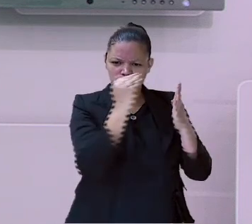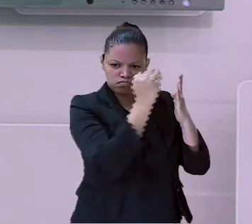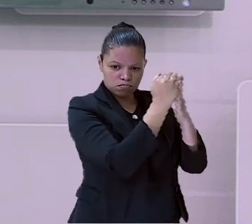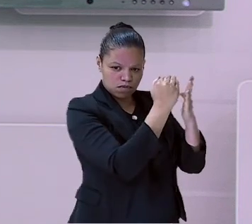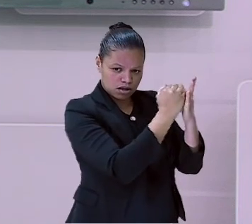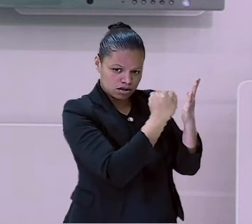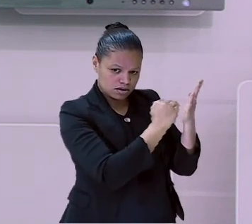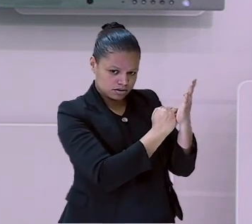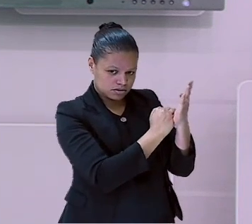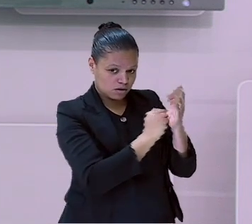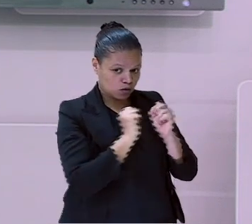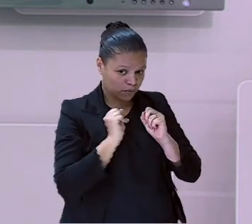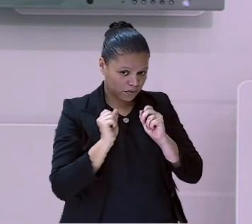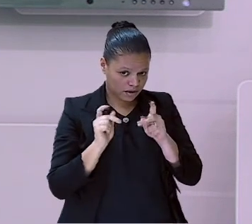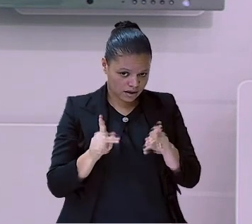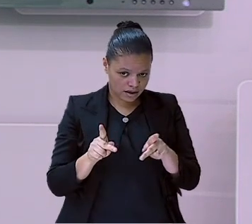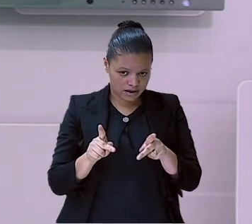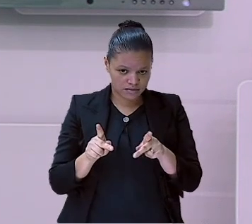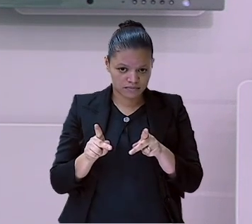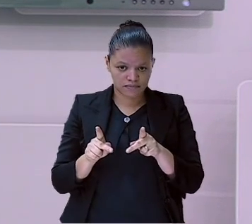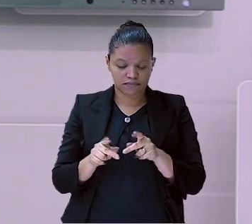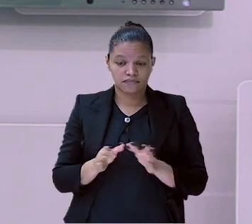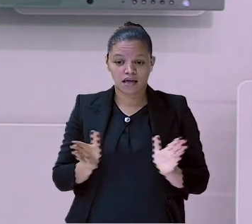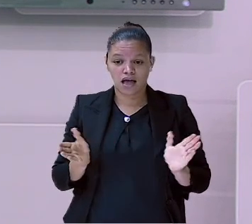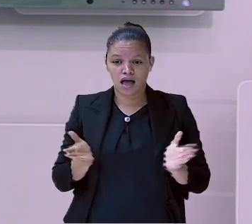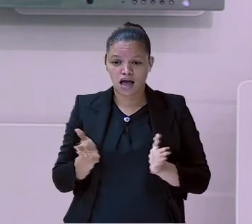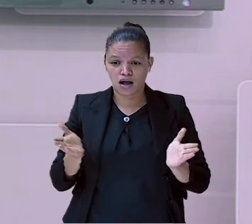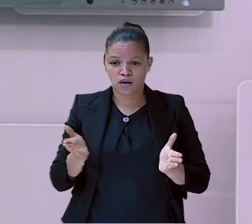caderno. Segundo e terceiro ano,